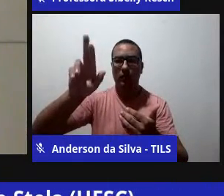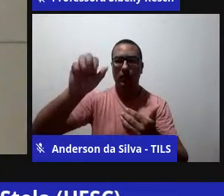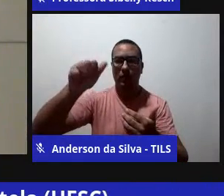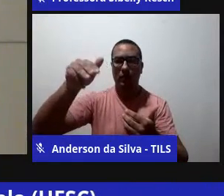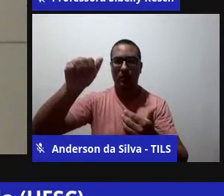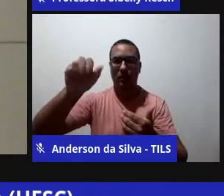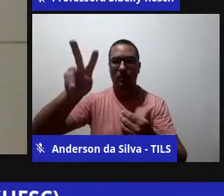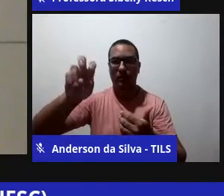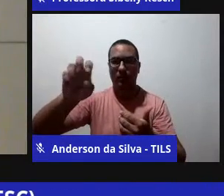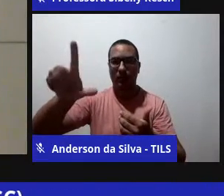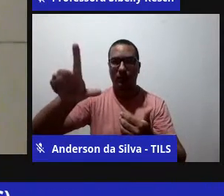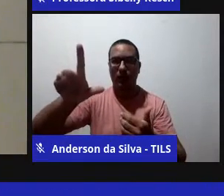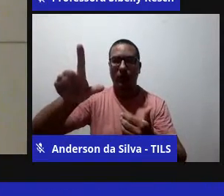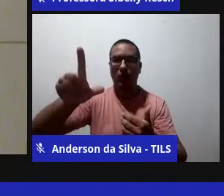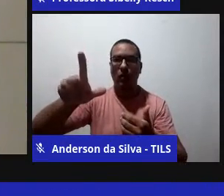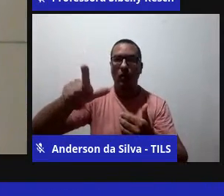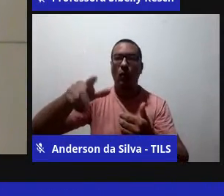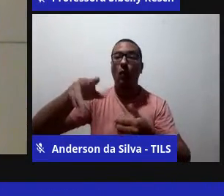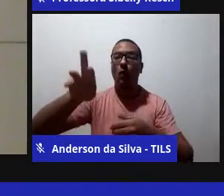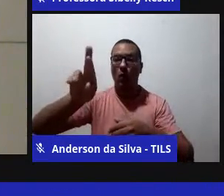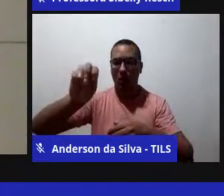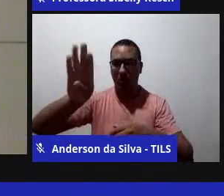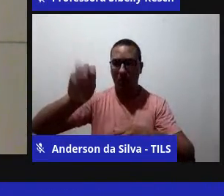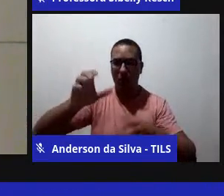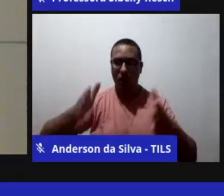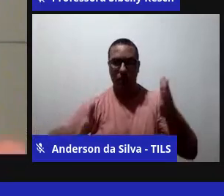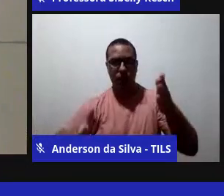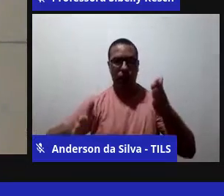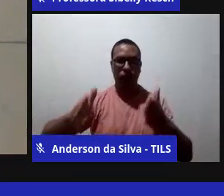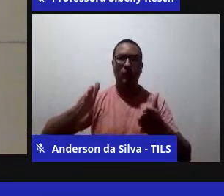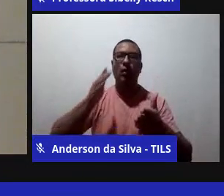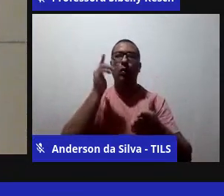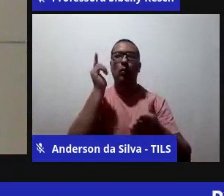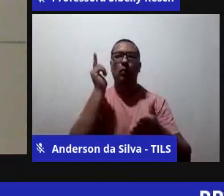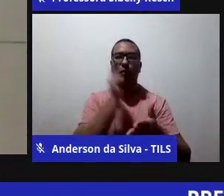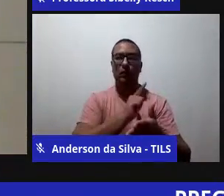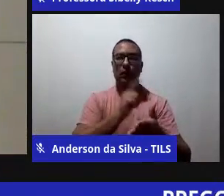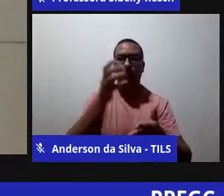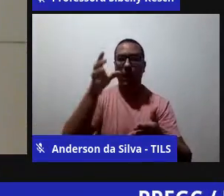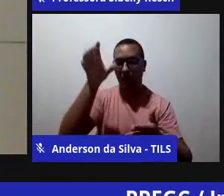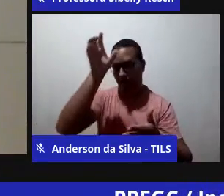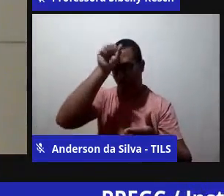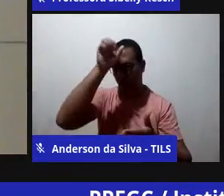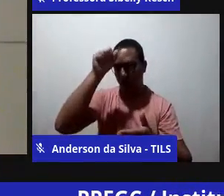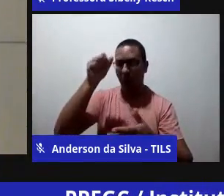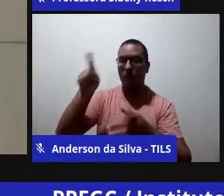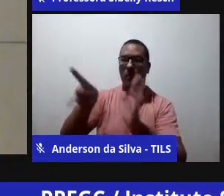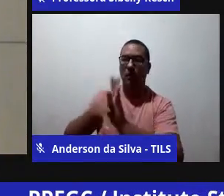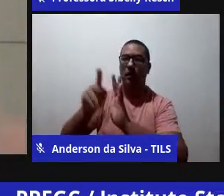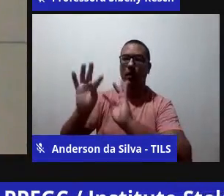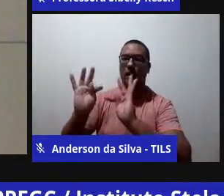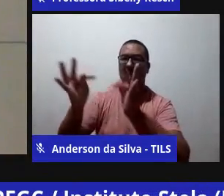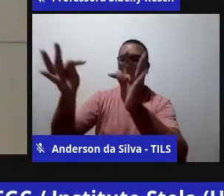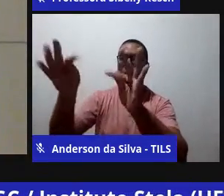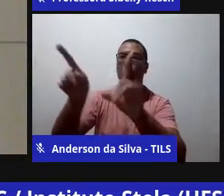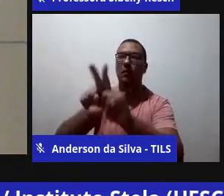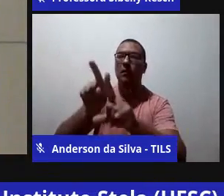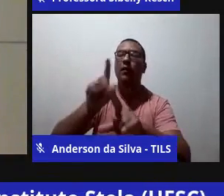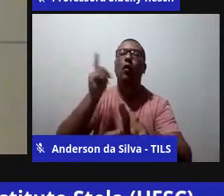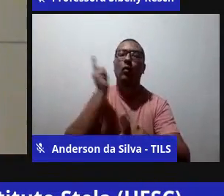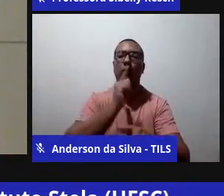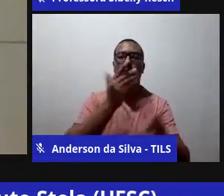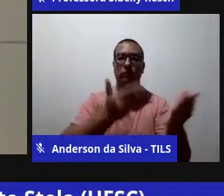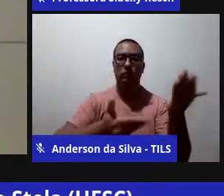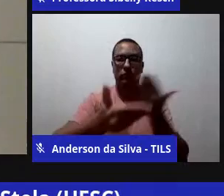capacidade de se autoprogramar, utilizando, evidentemente, aprendizagem de máquina, para fazer, digamos, uma interação de um